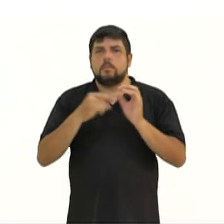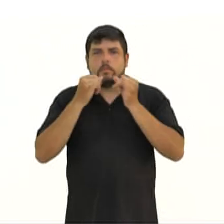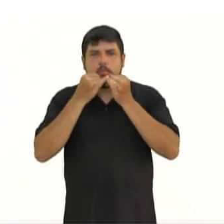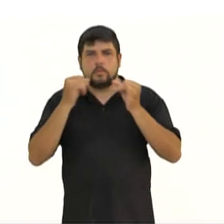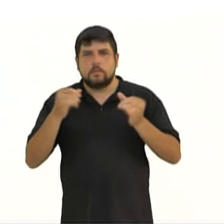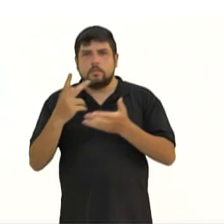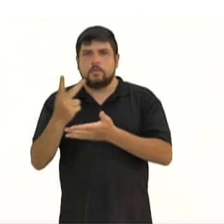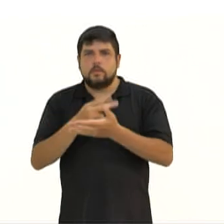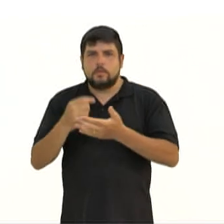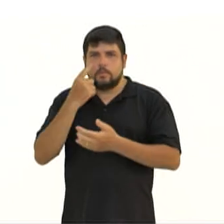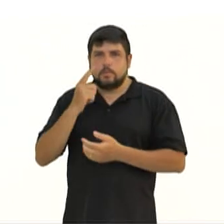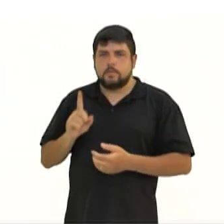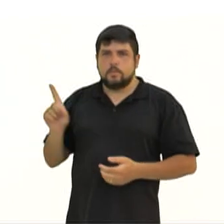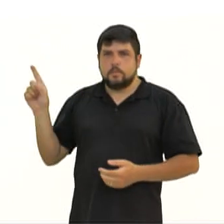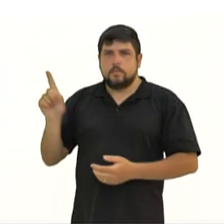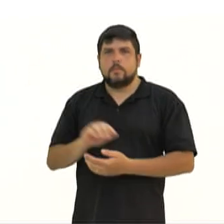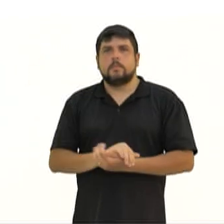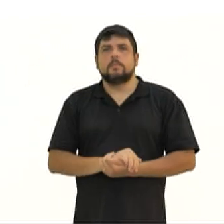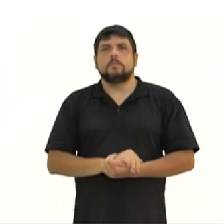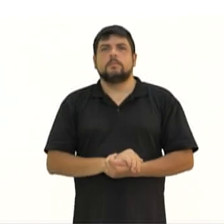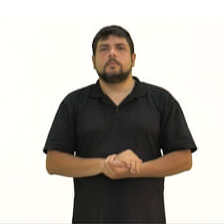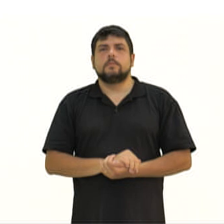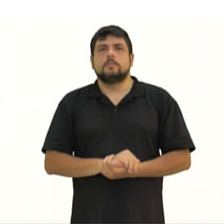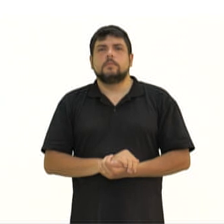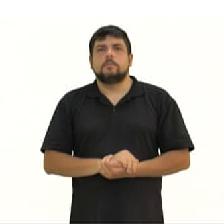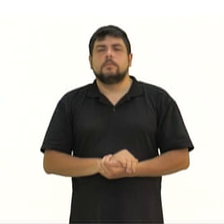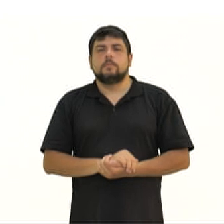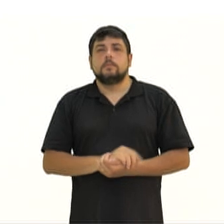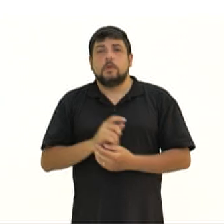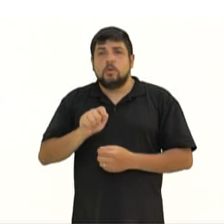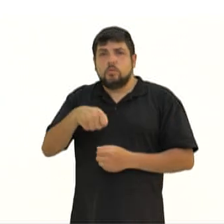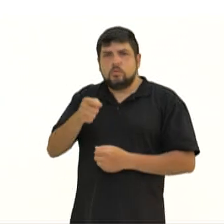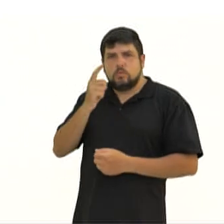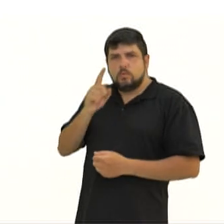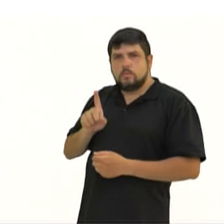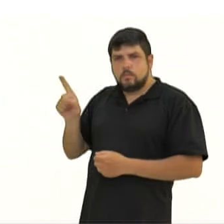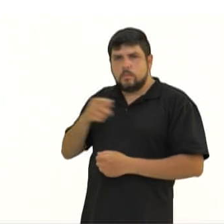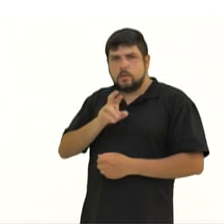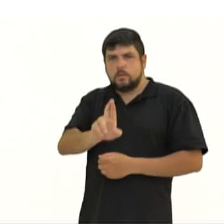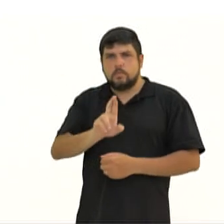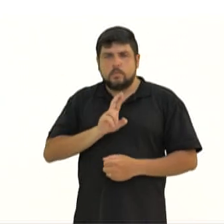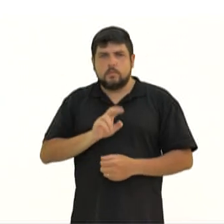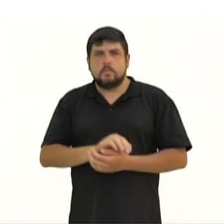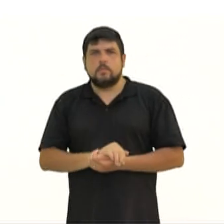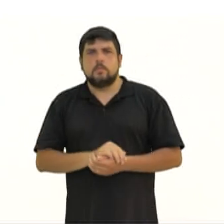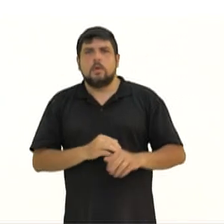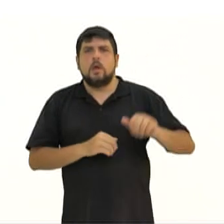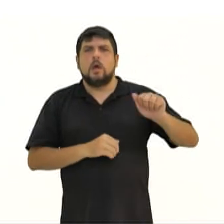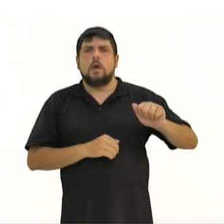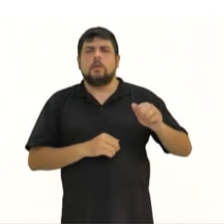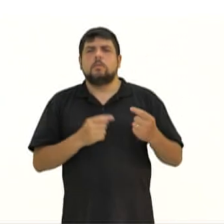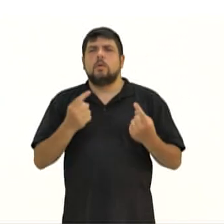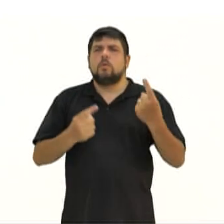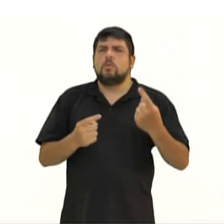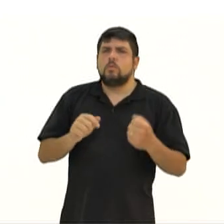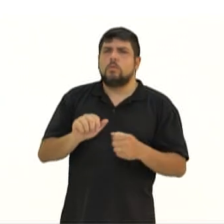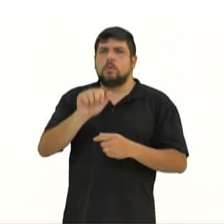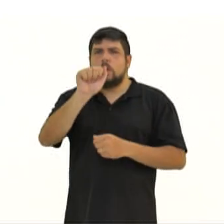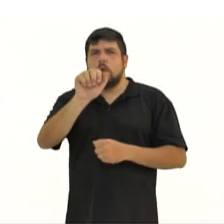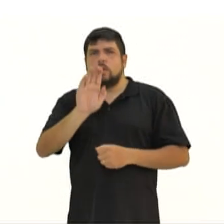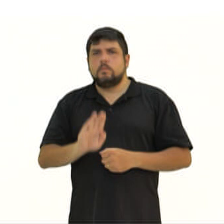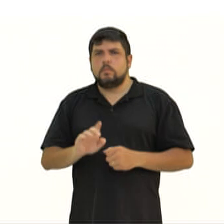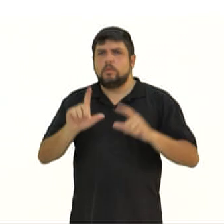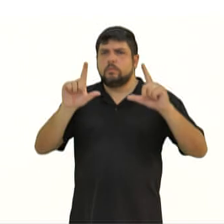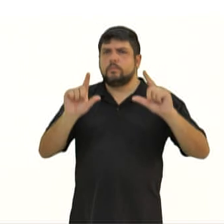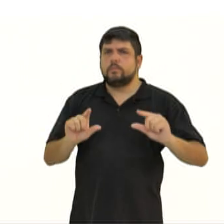desenho de uma possível pilha eletroquímica. A respeito dessa pilha, responda. Letra A, qual eletrodo A ou B está sofrendo